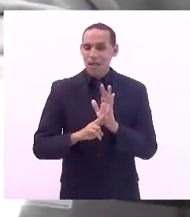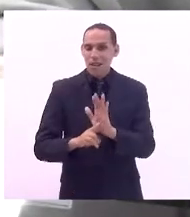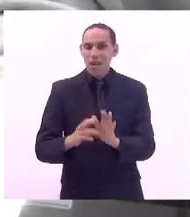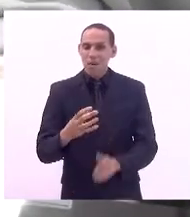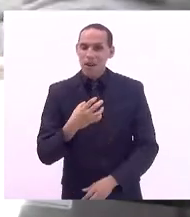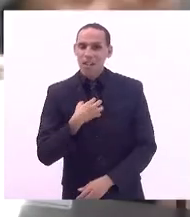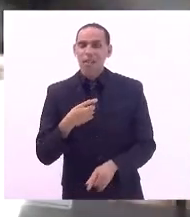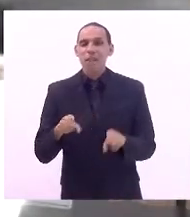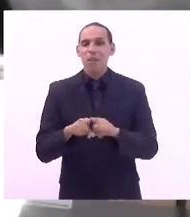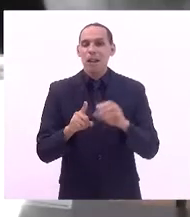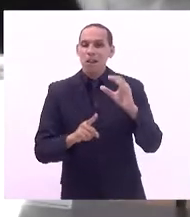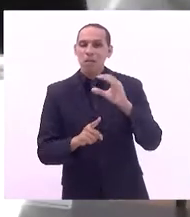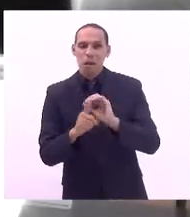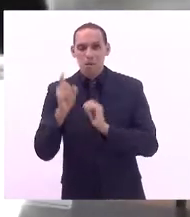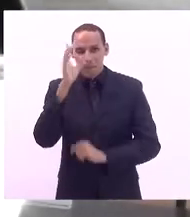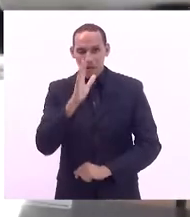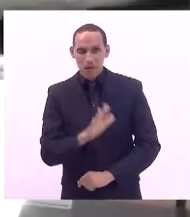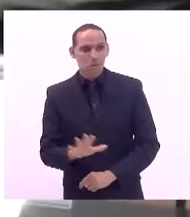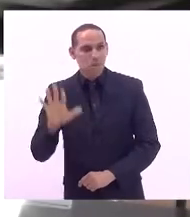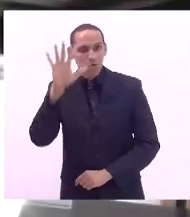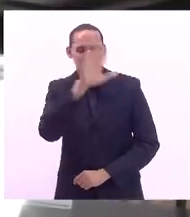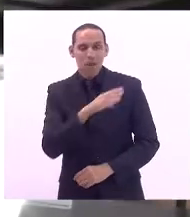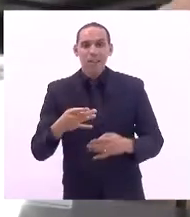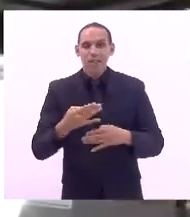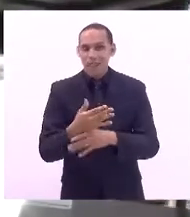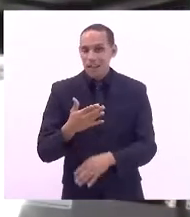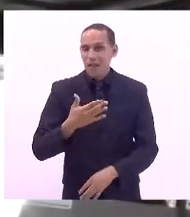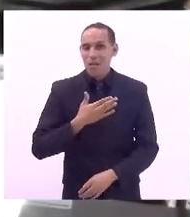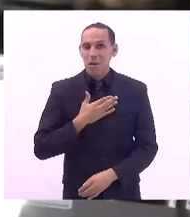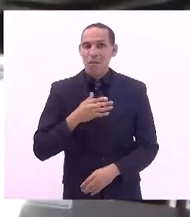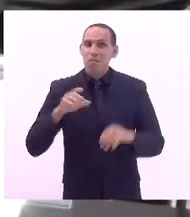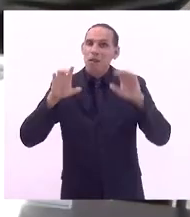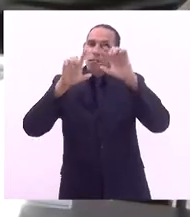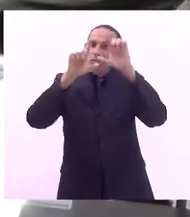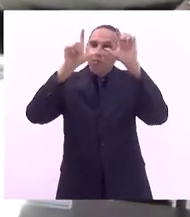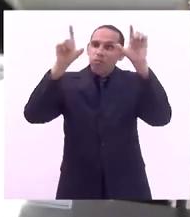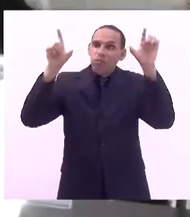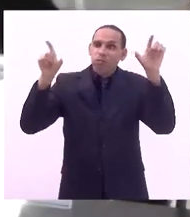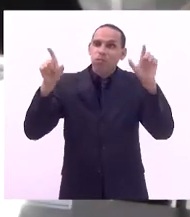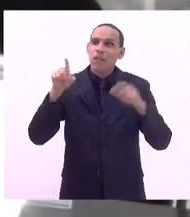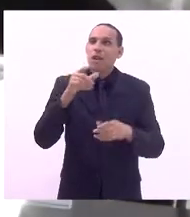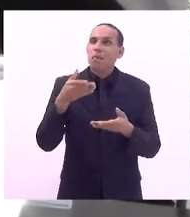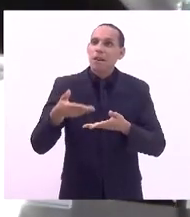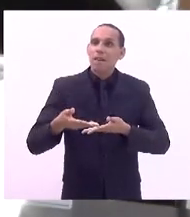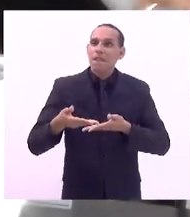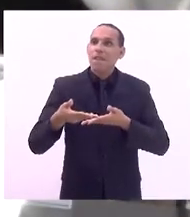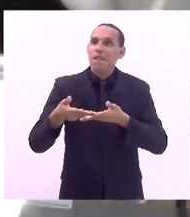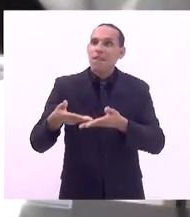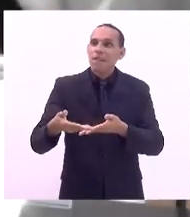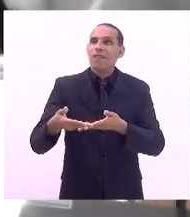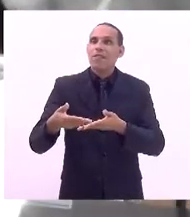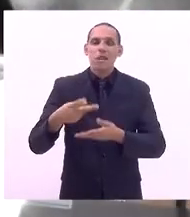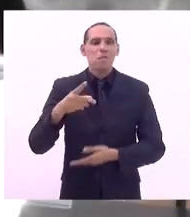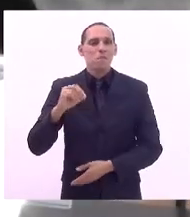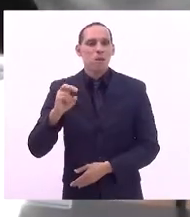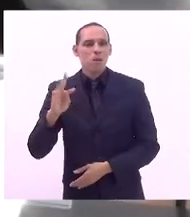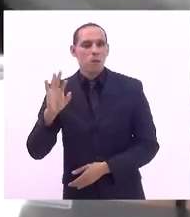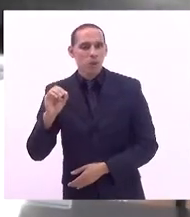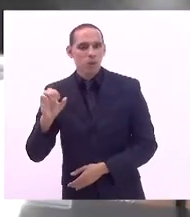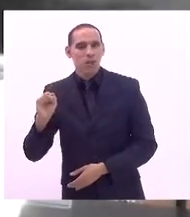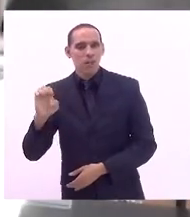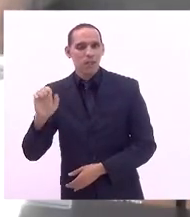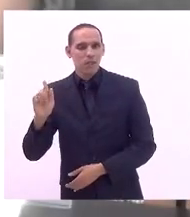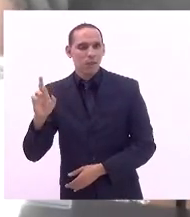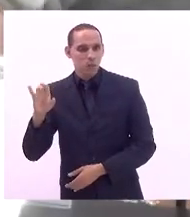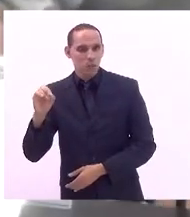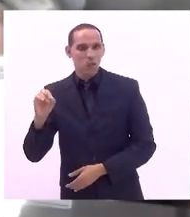do Brasil na entrada na minha cidade tem por Seja bem vindo a Porto Seguro aqui nasceu o